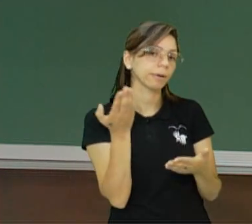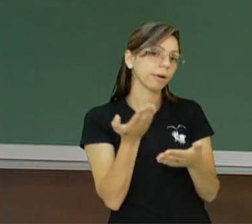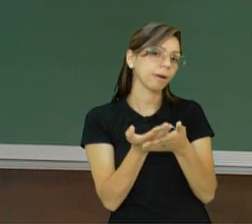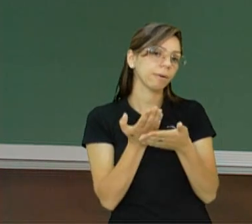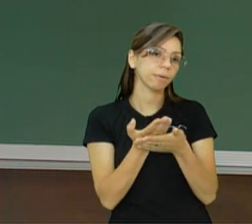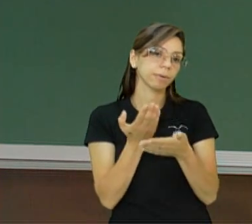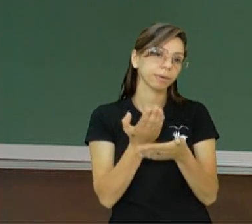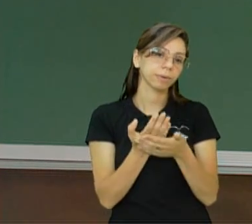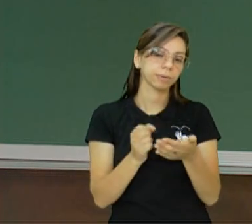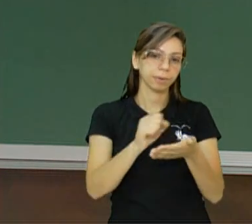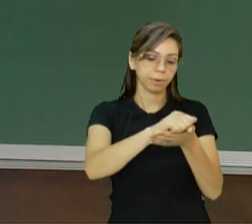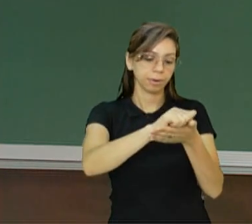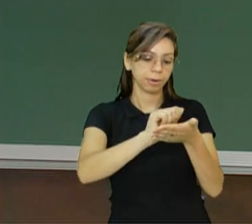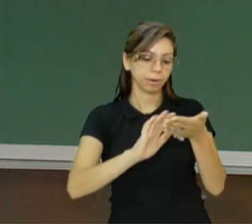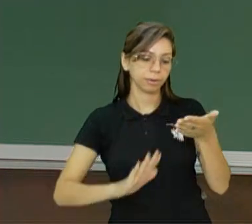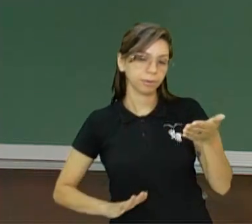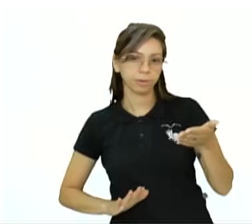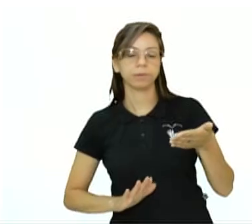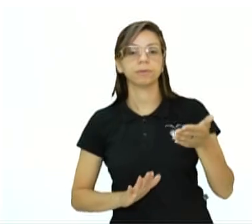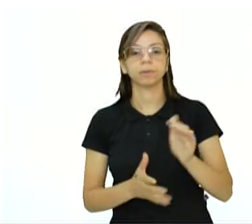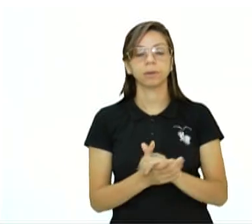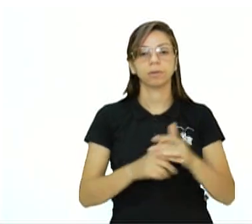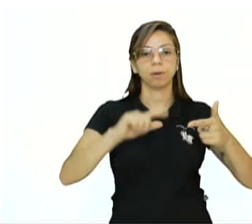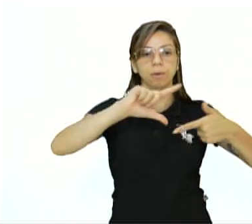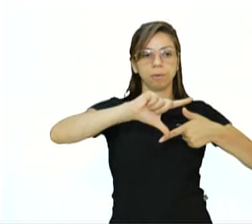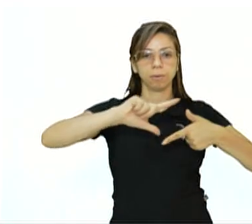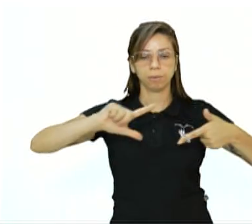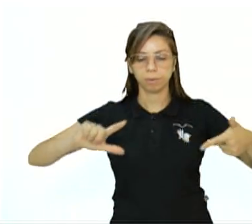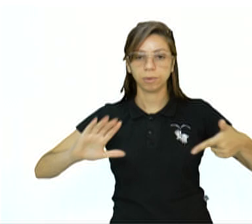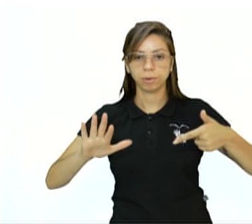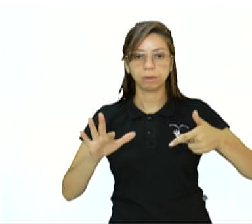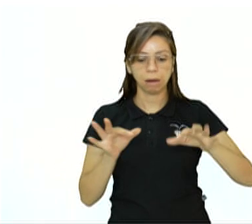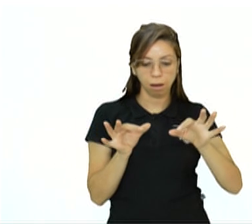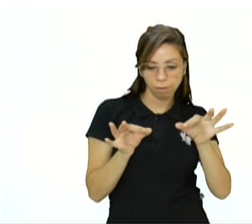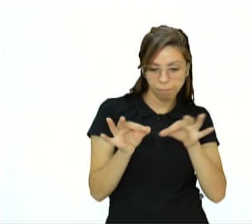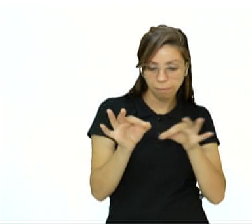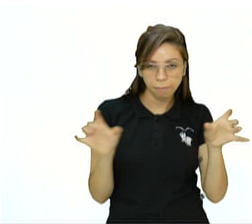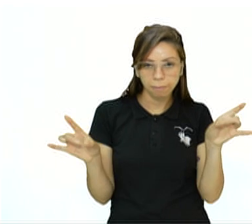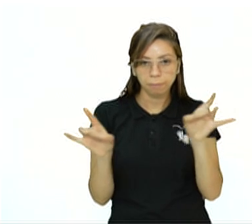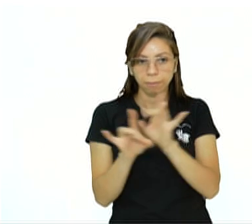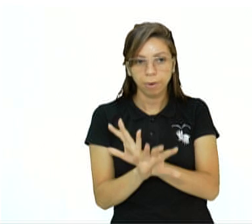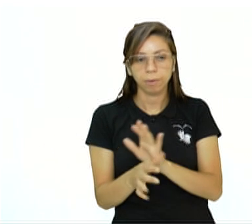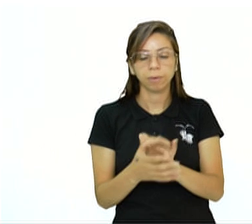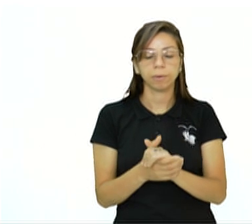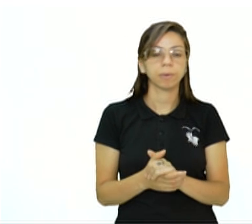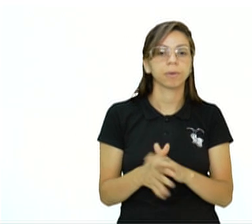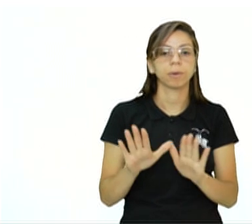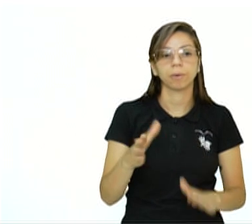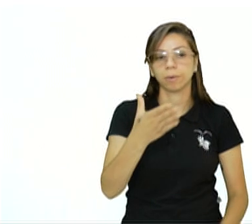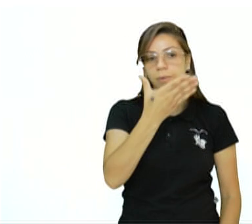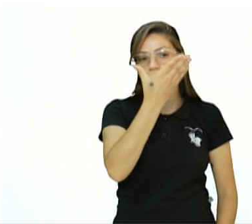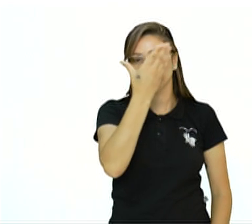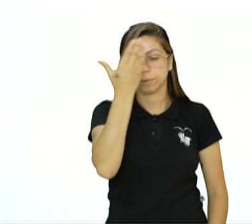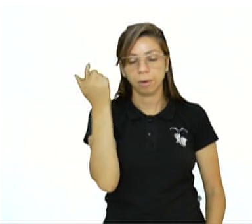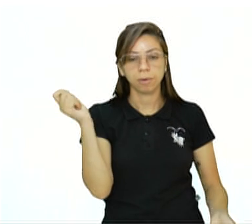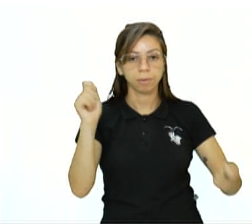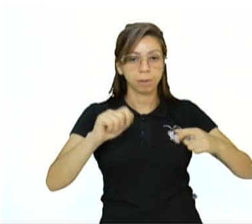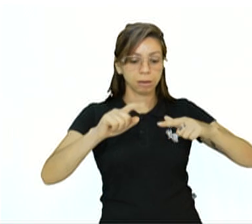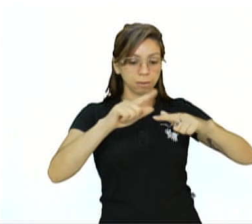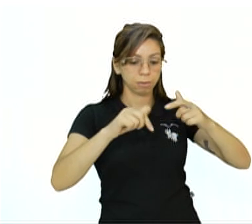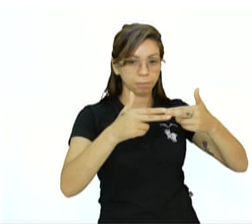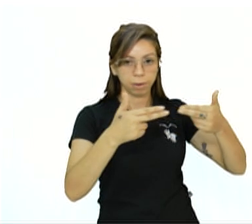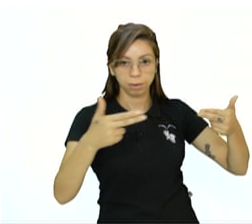gente tem? Exercícios sobre sólidos geométricos montados nesta aula. Não esqueçam de ter o